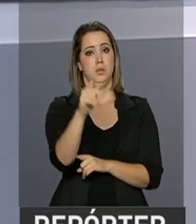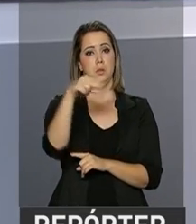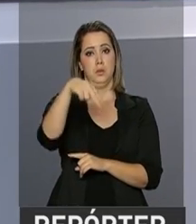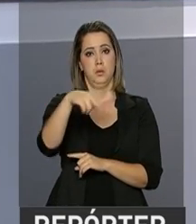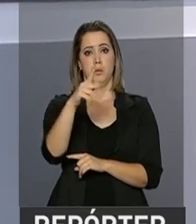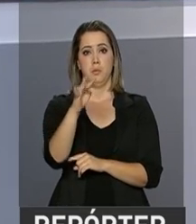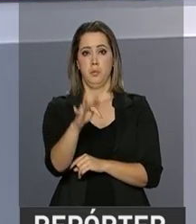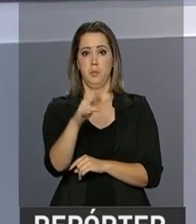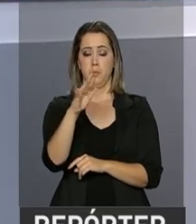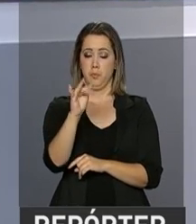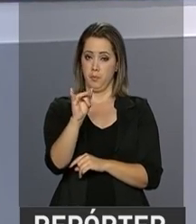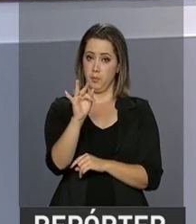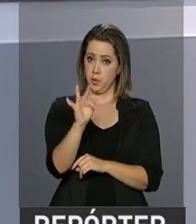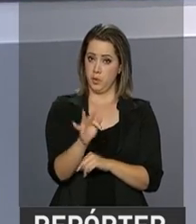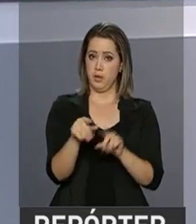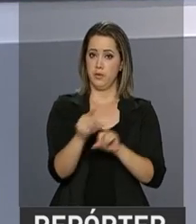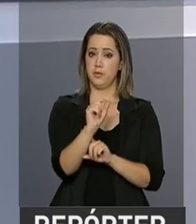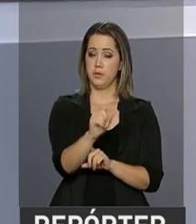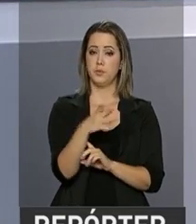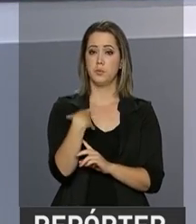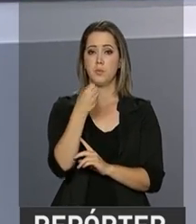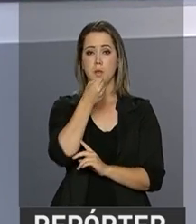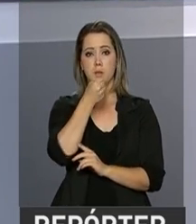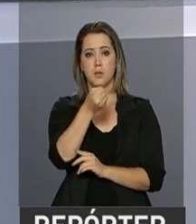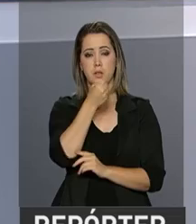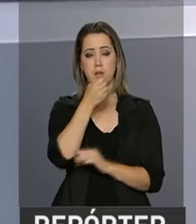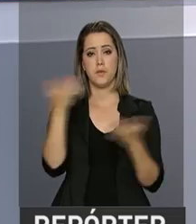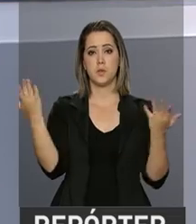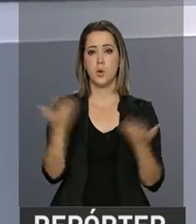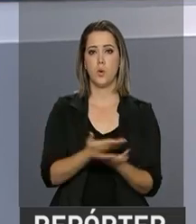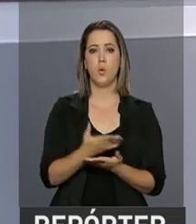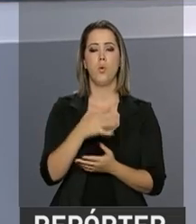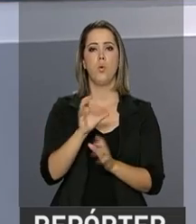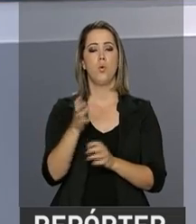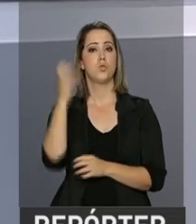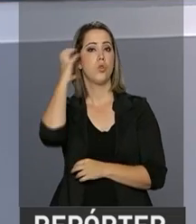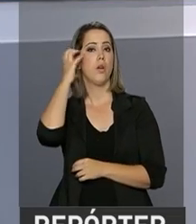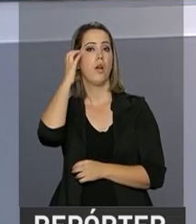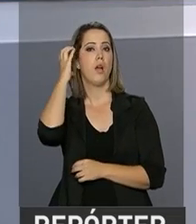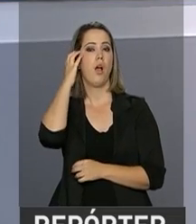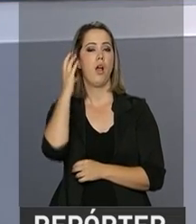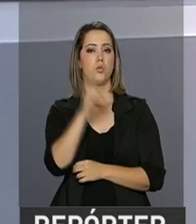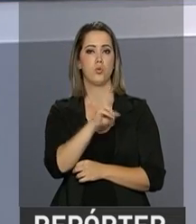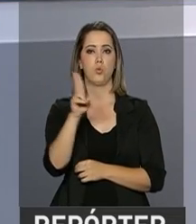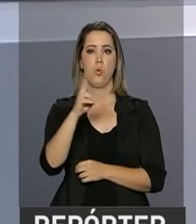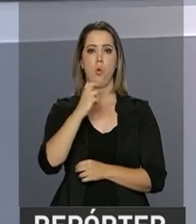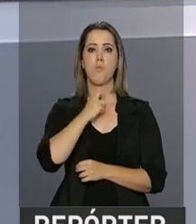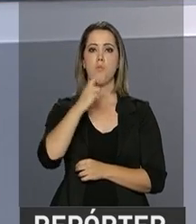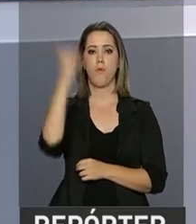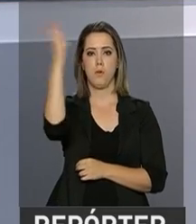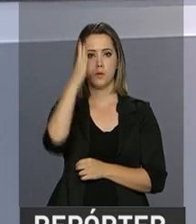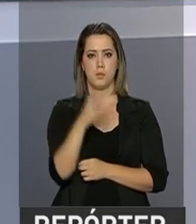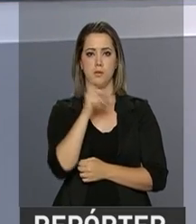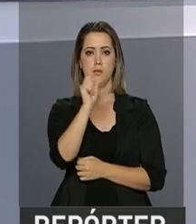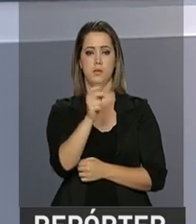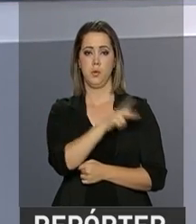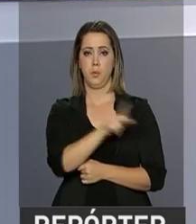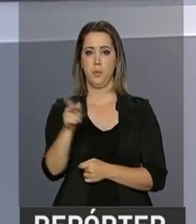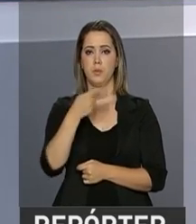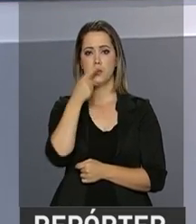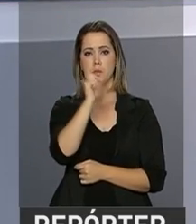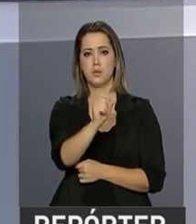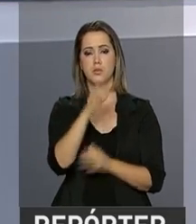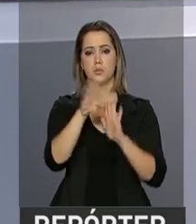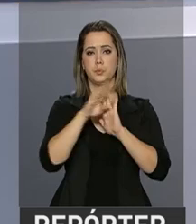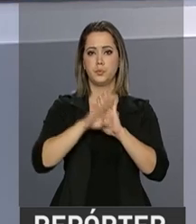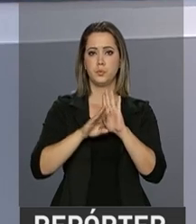Familiar o Pronaf em entrevista exclusiva hoje à voz do Brasil o presidente Michel Temer falou sobre a medida que entra